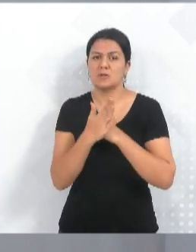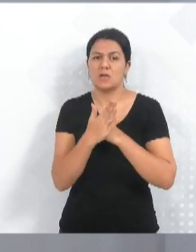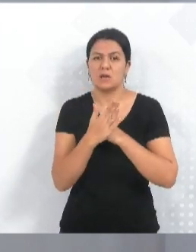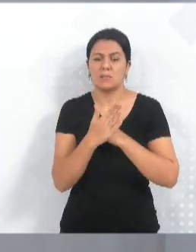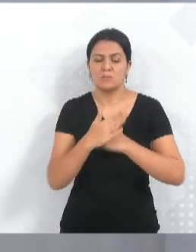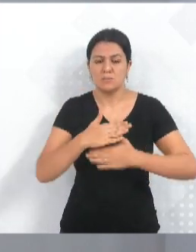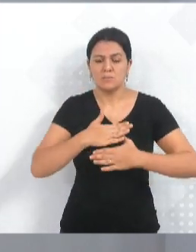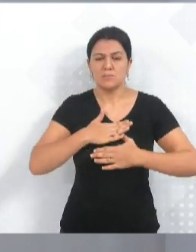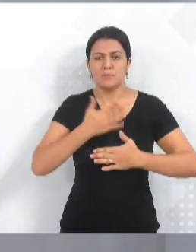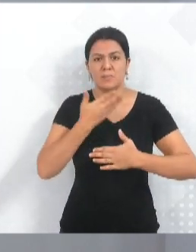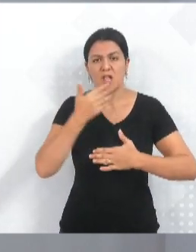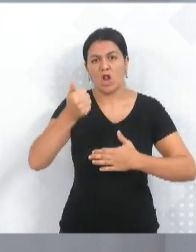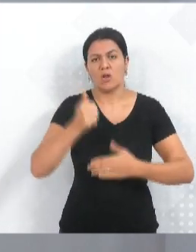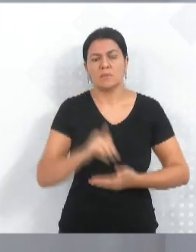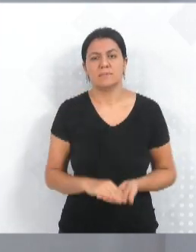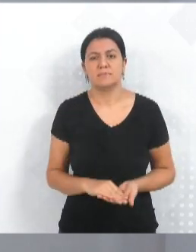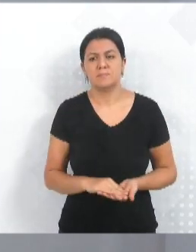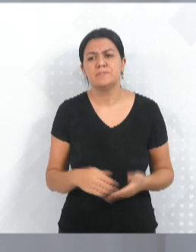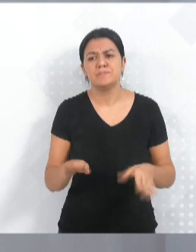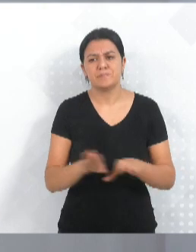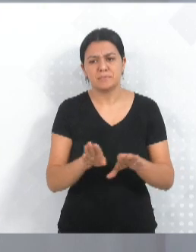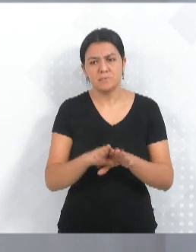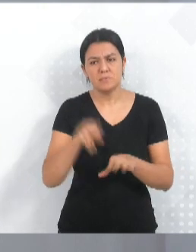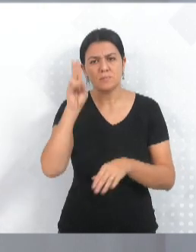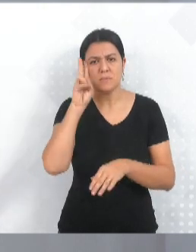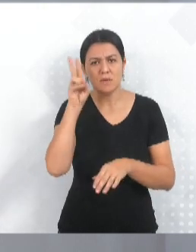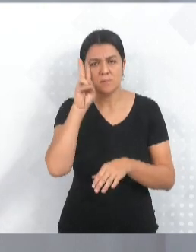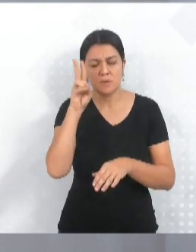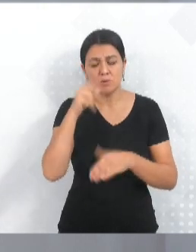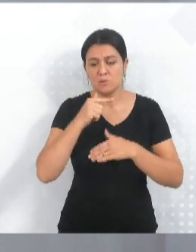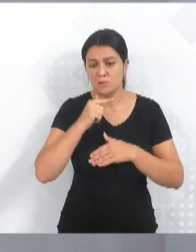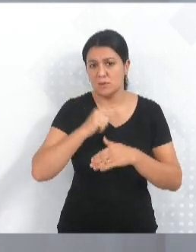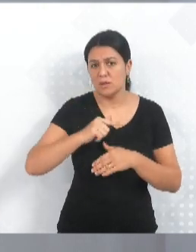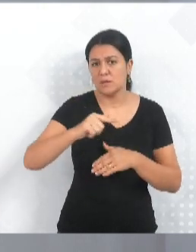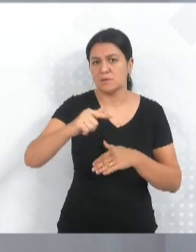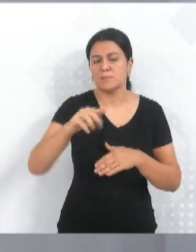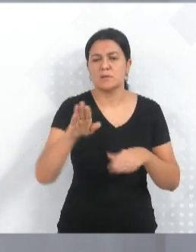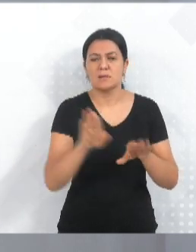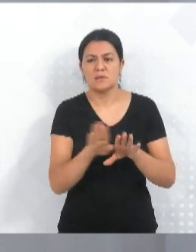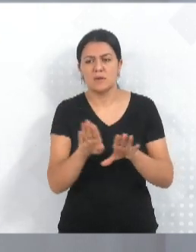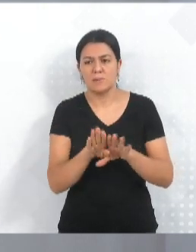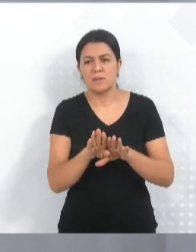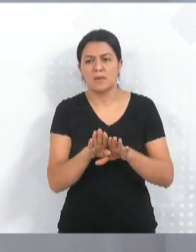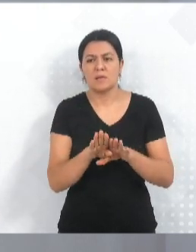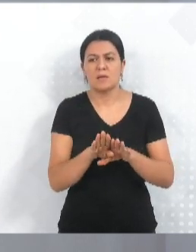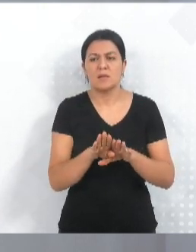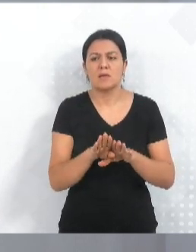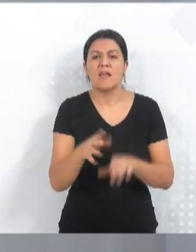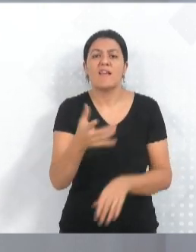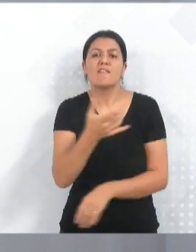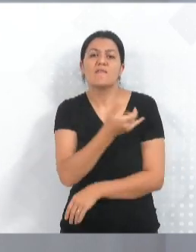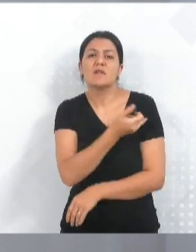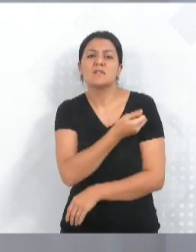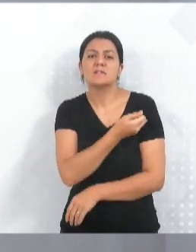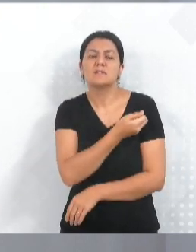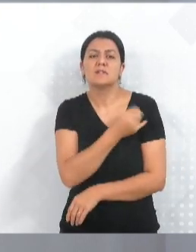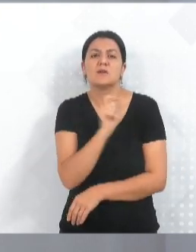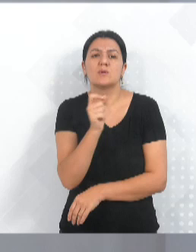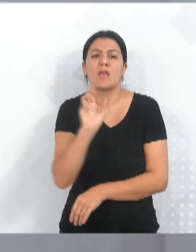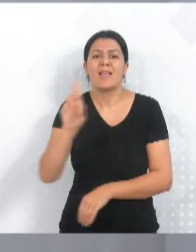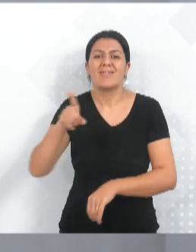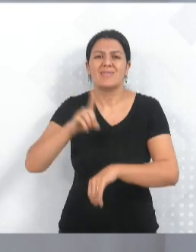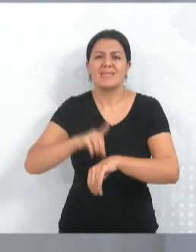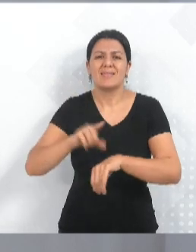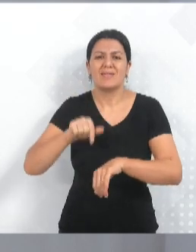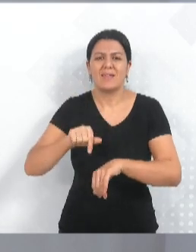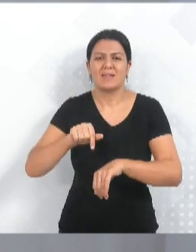muito importante lembrando também que a partir desta semana também está disponível a vacina contra dengue para o